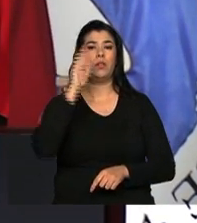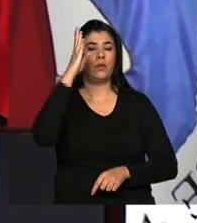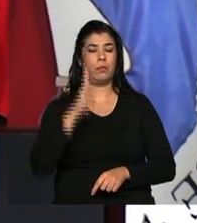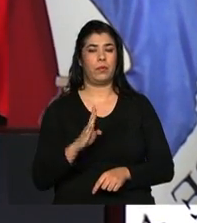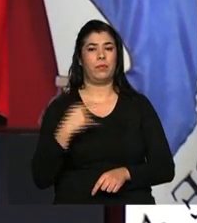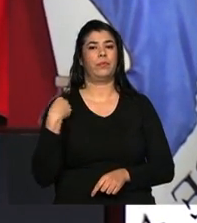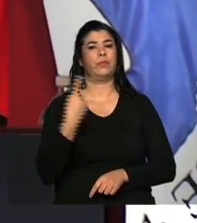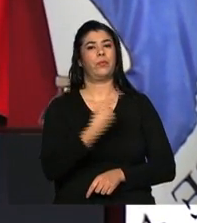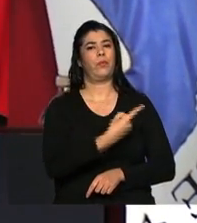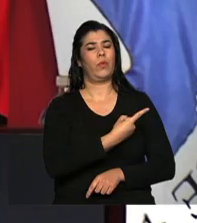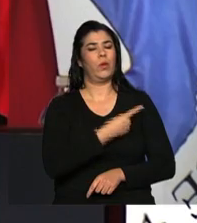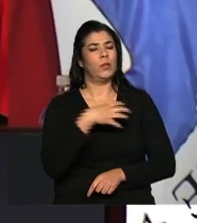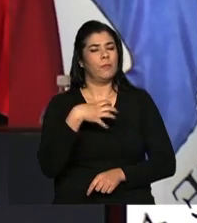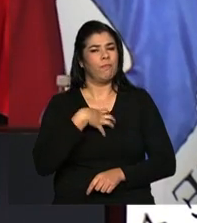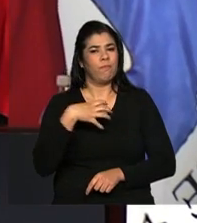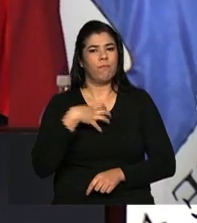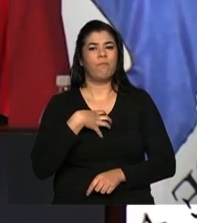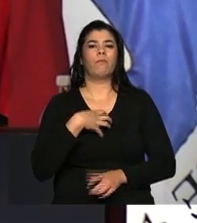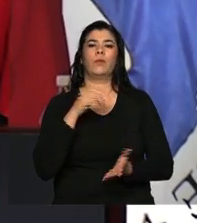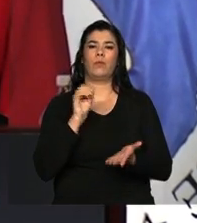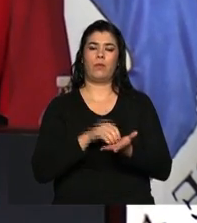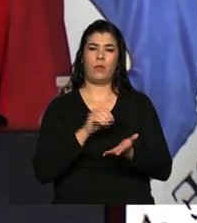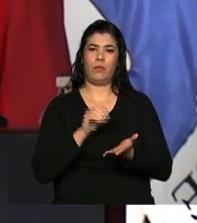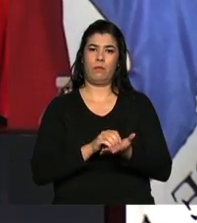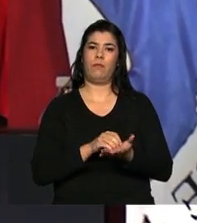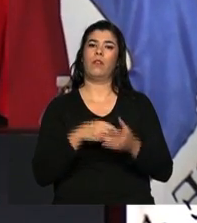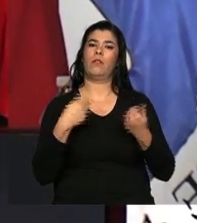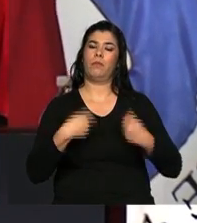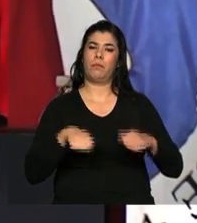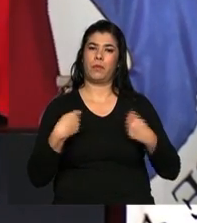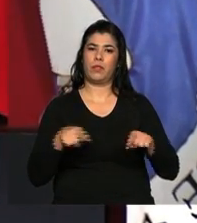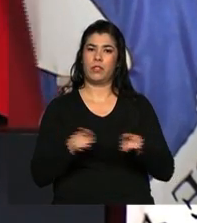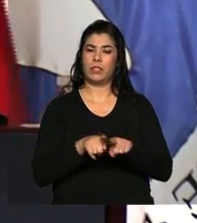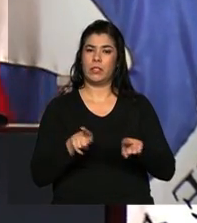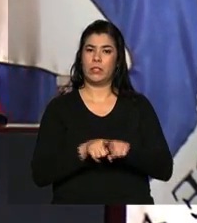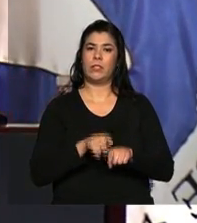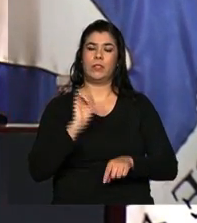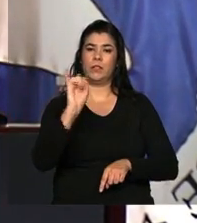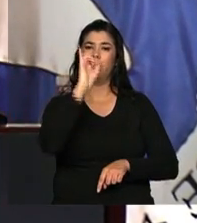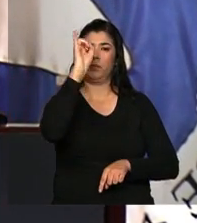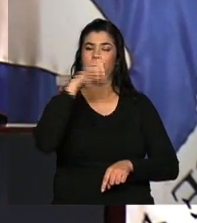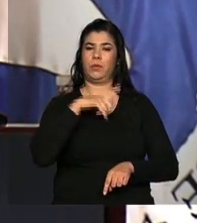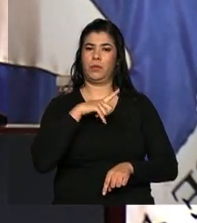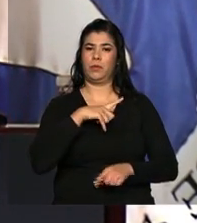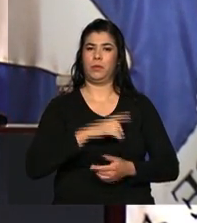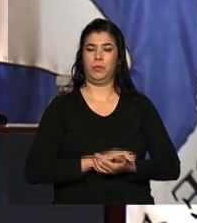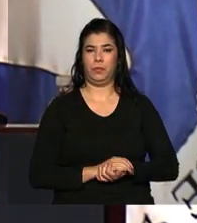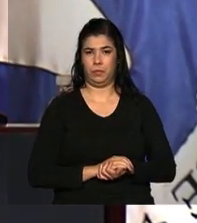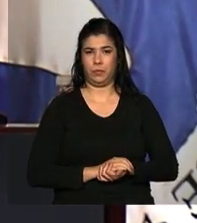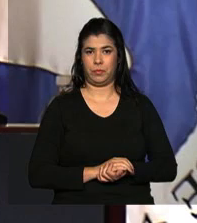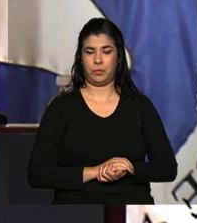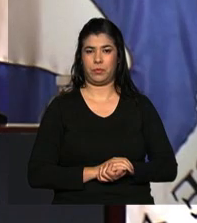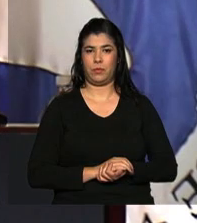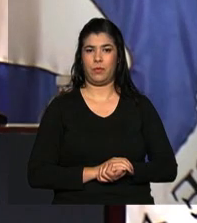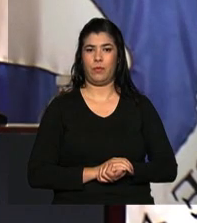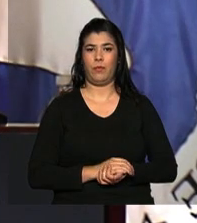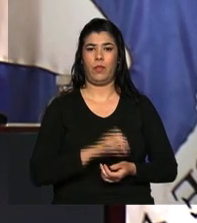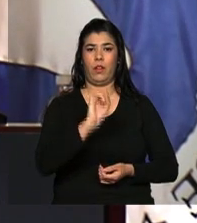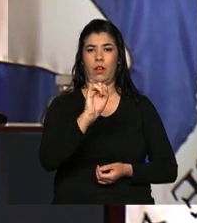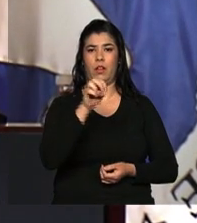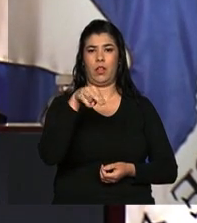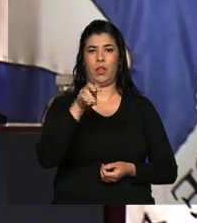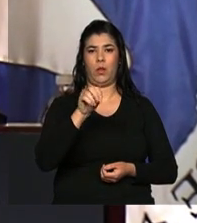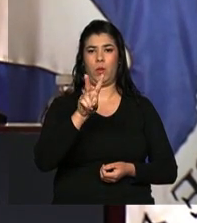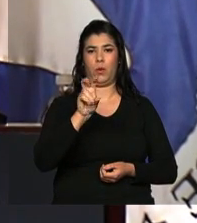temos imensa necessidade e atribuímos grande importância. A inovação, por exemplo,